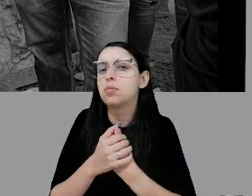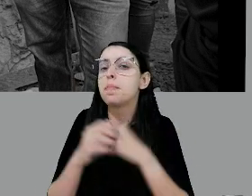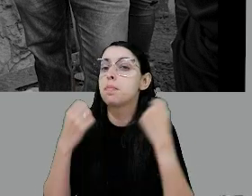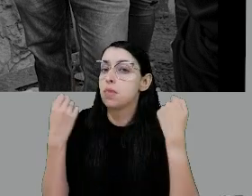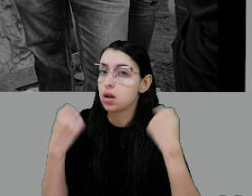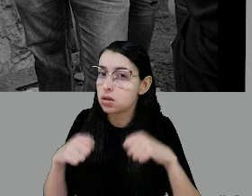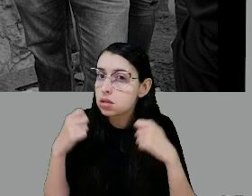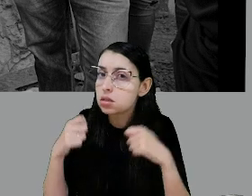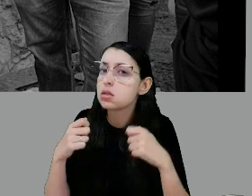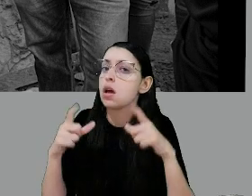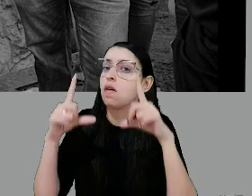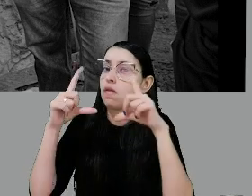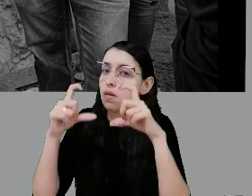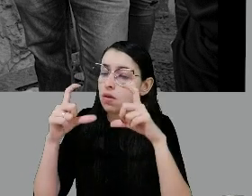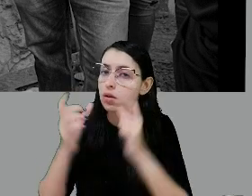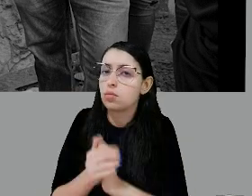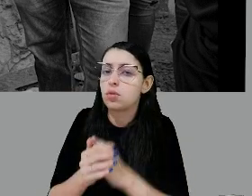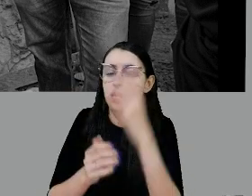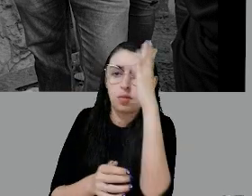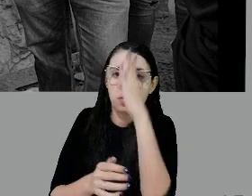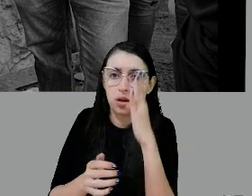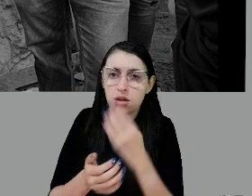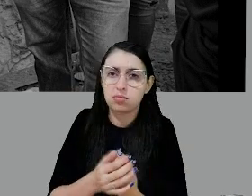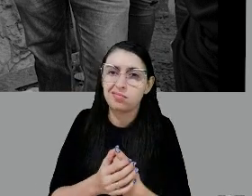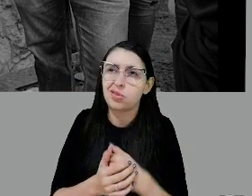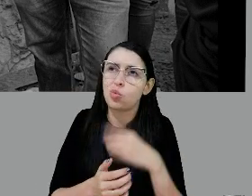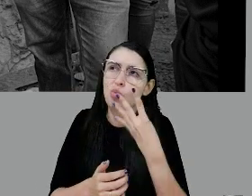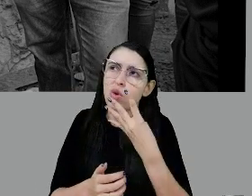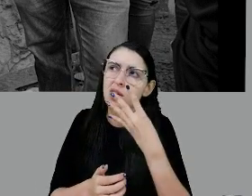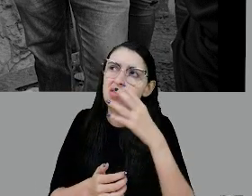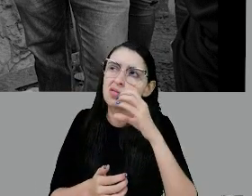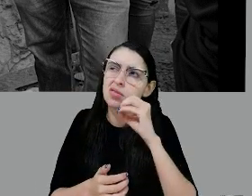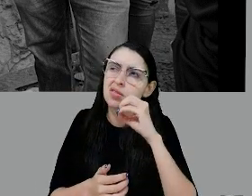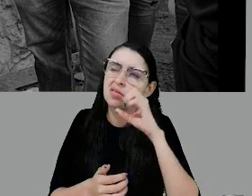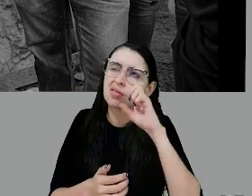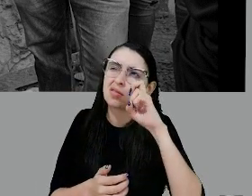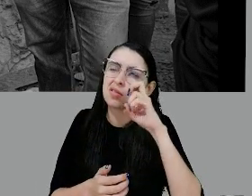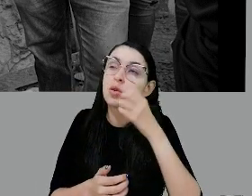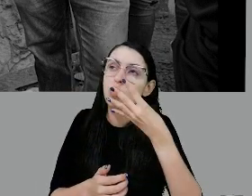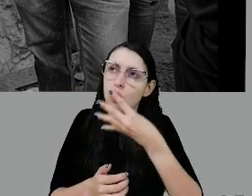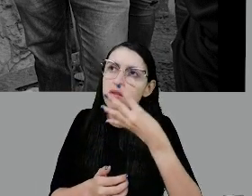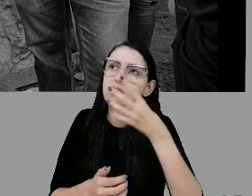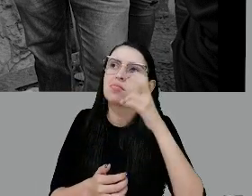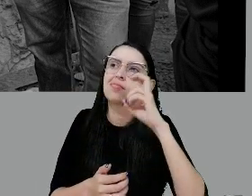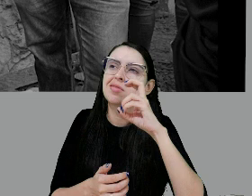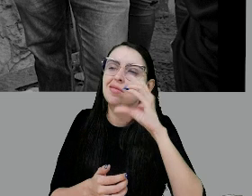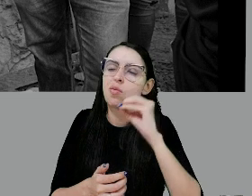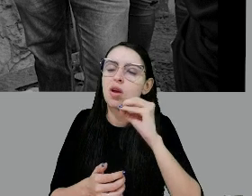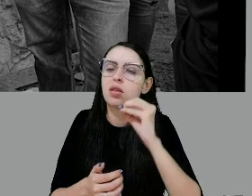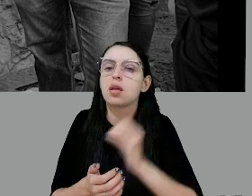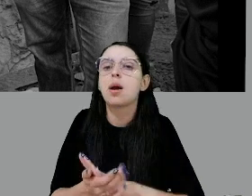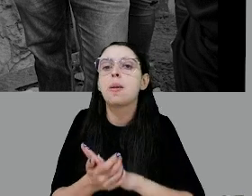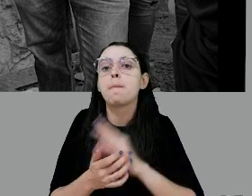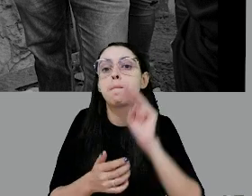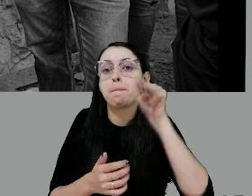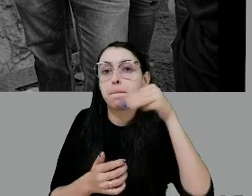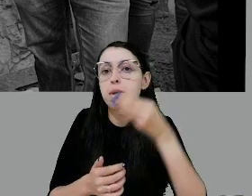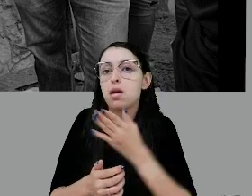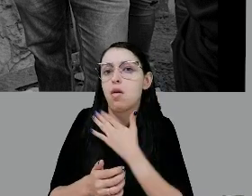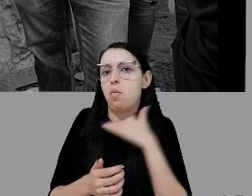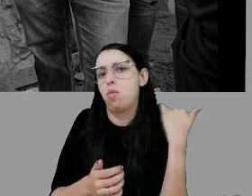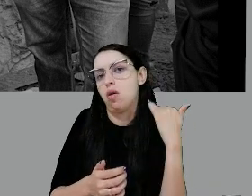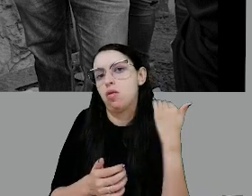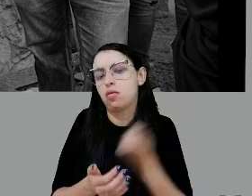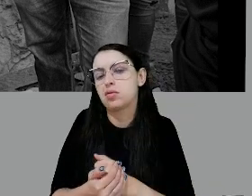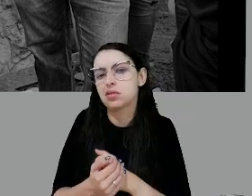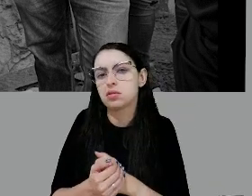momento crucial, onde o Brasil hoje coleciona mais de 450 mil mortes, infelizmente, por motivos que